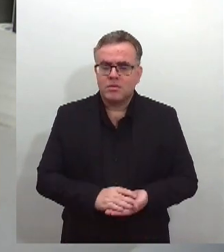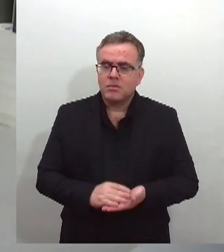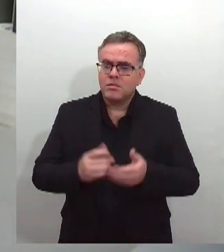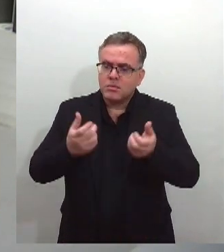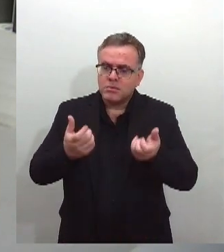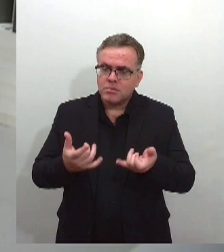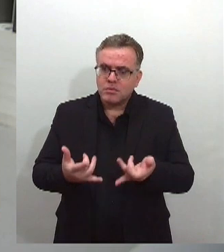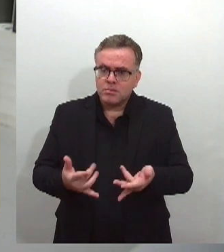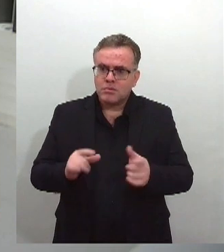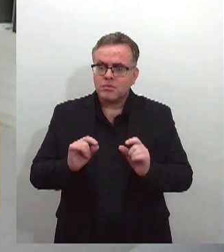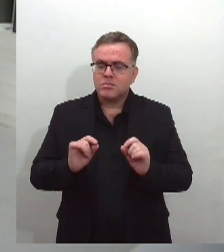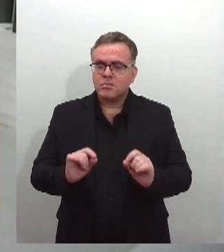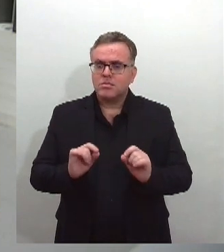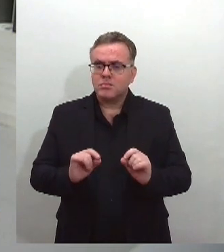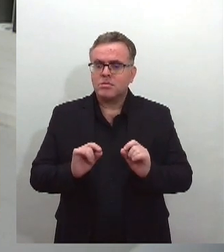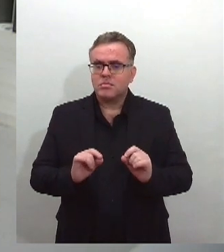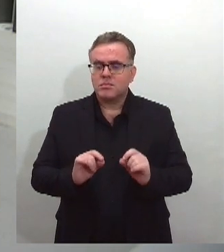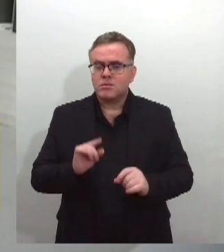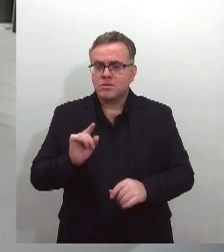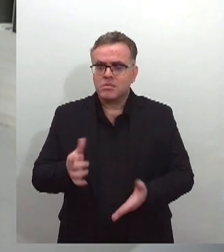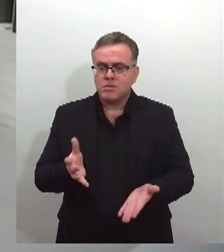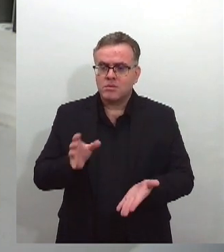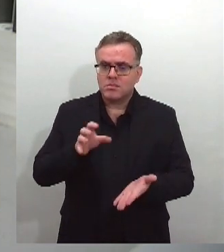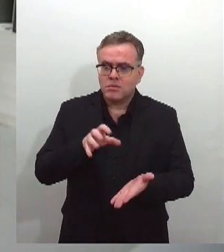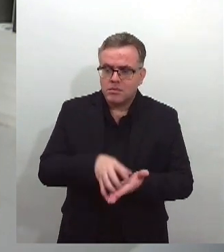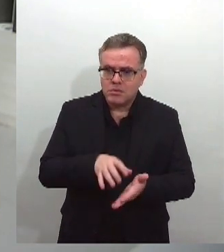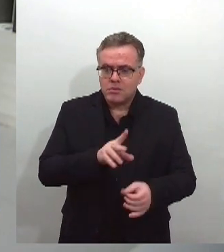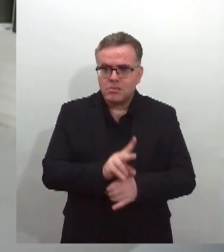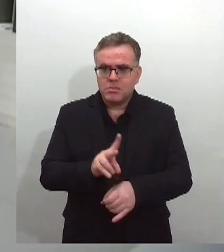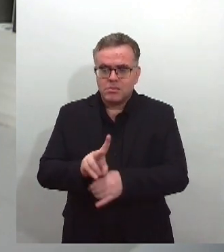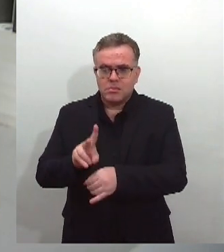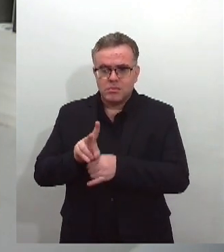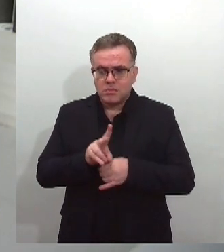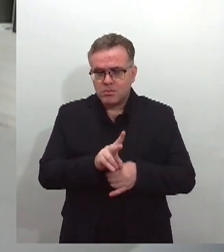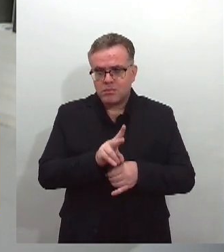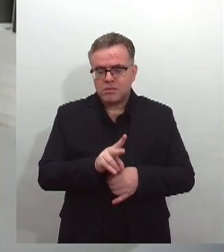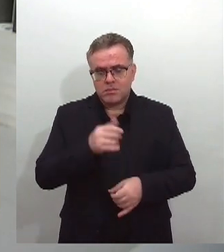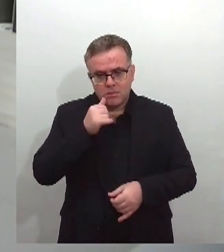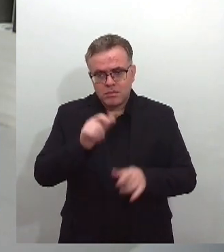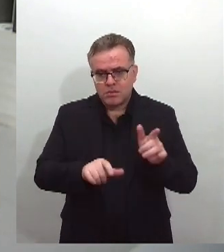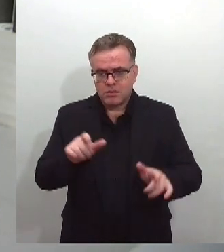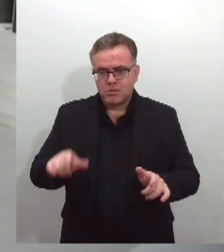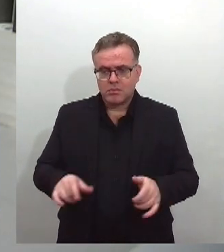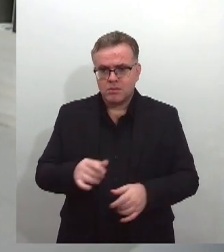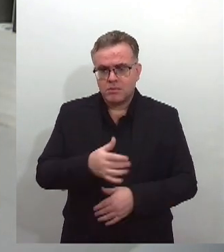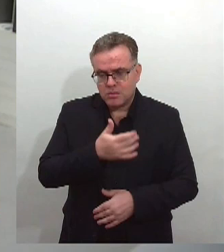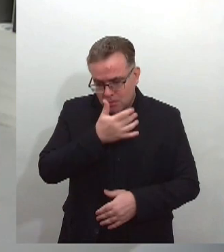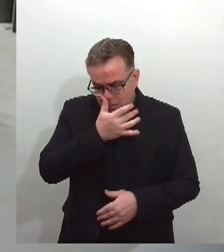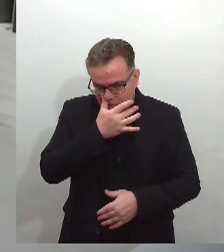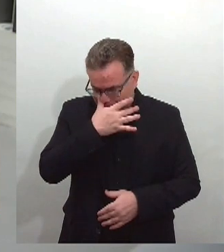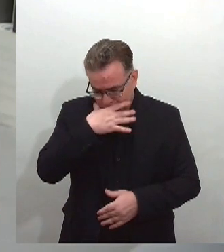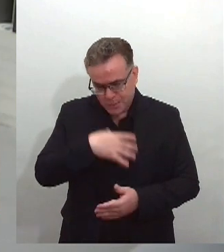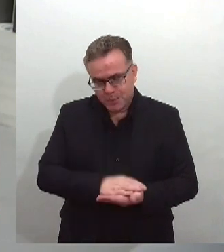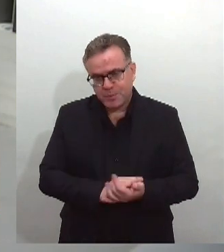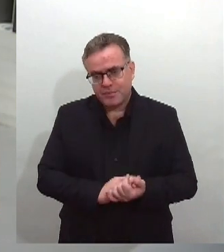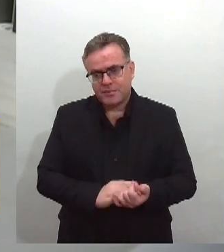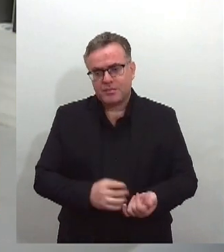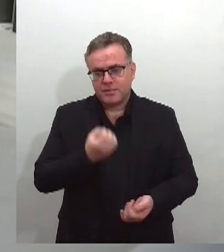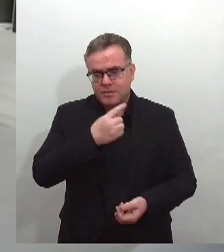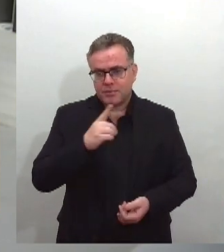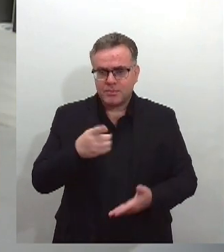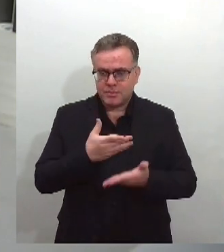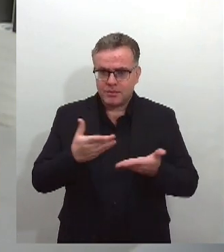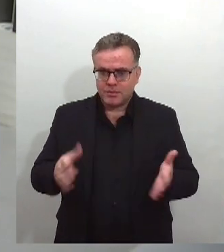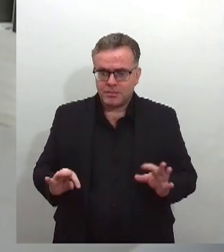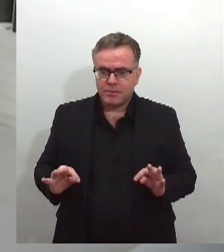né, que prestam serviço essencial a essas mulheres. Bom dia, Denise. Bom dia a todas e a todos.